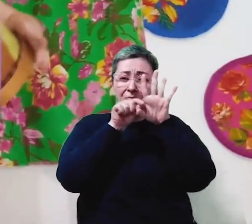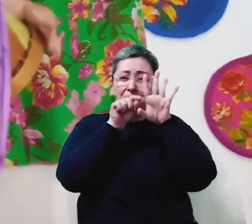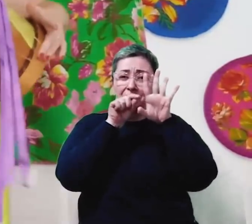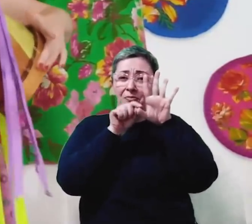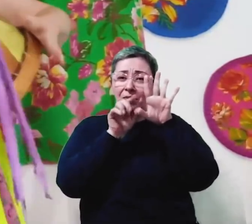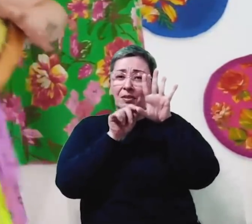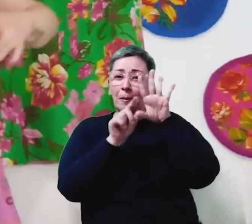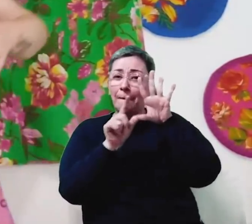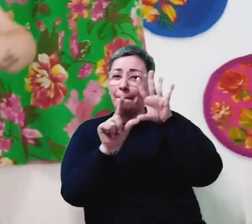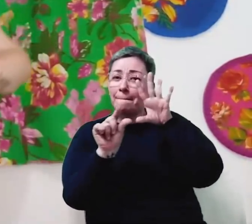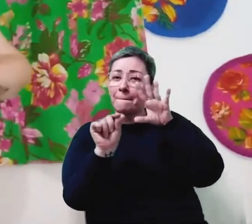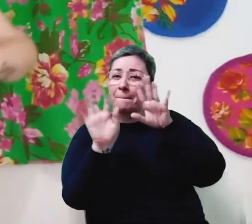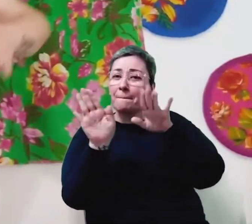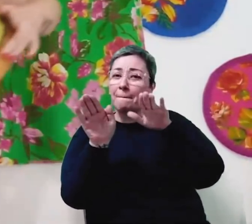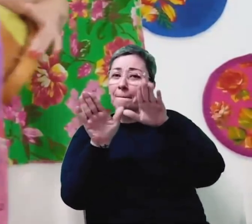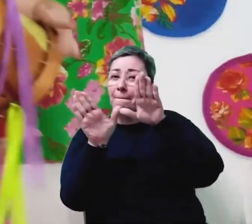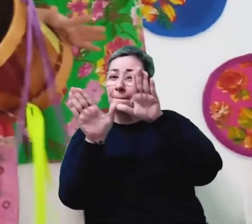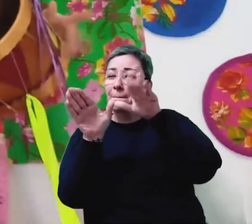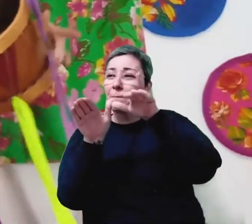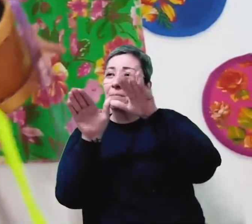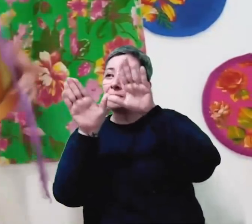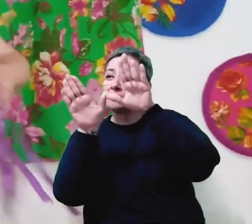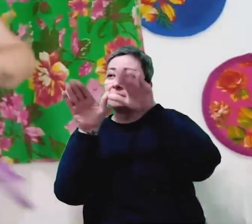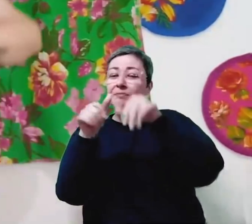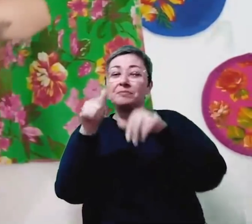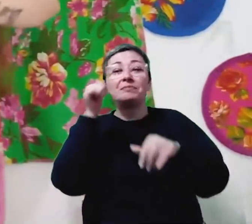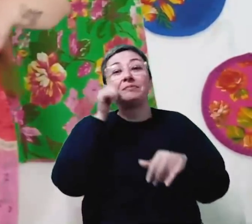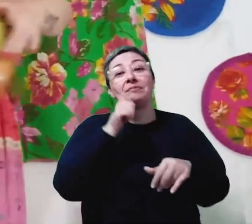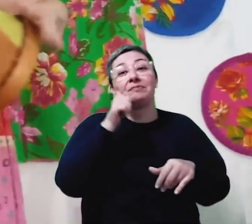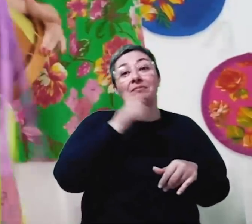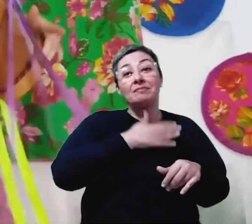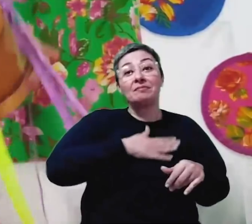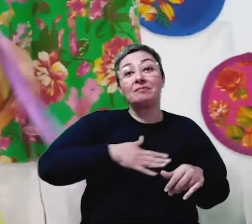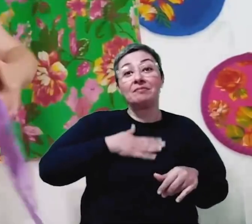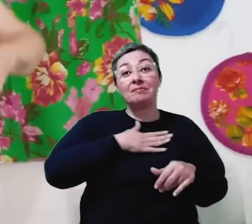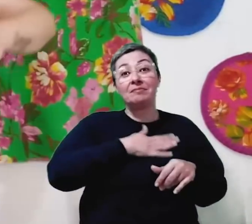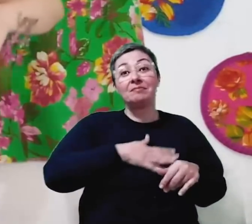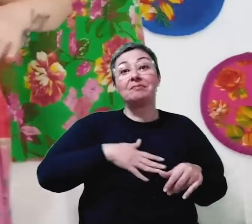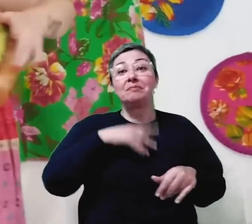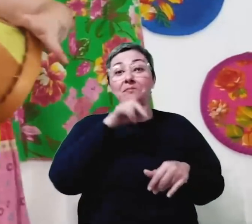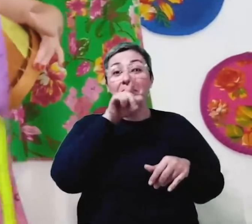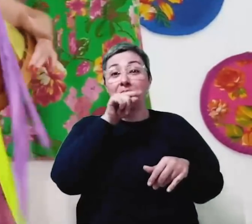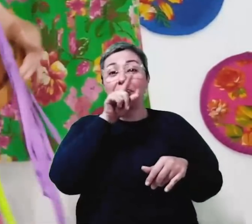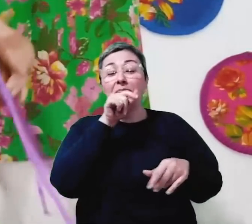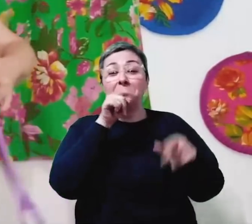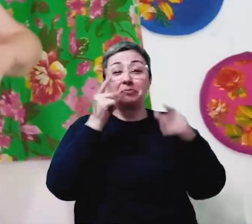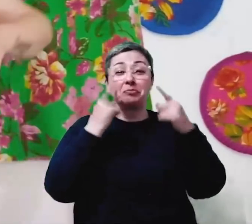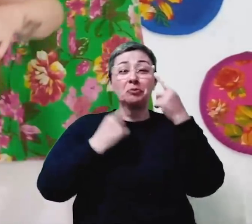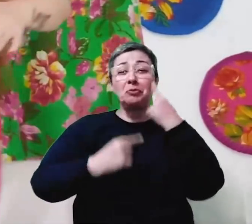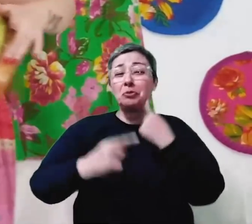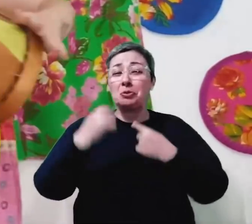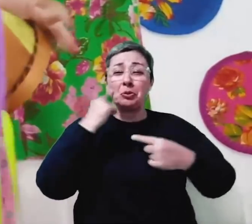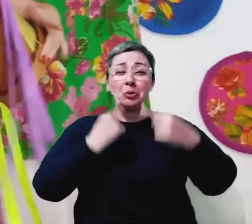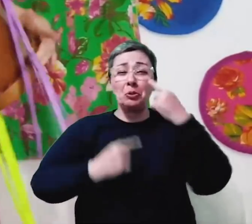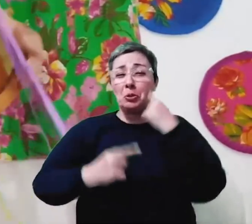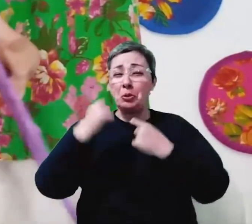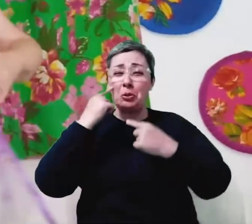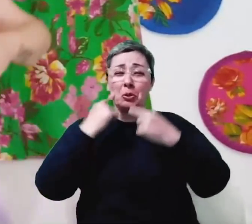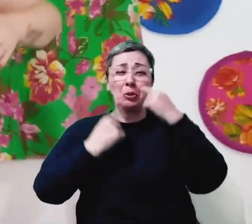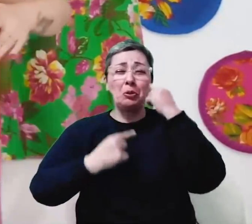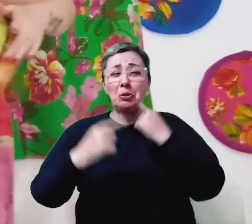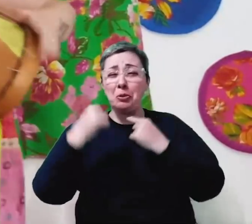buraquinho, voou, voou, voou, voou, e a menina que gostava tanto do bichinho